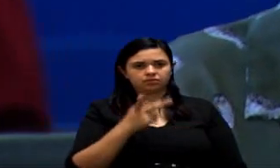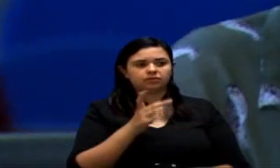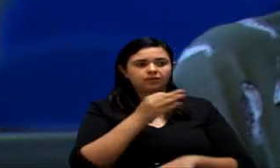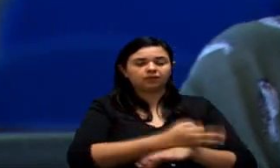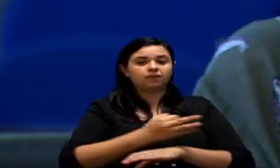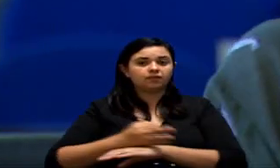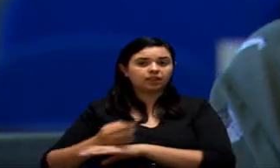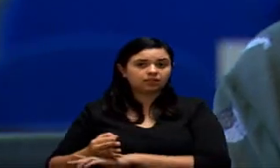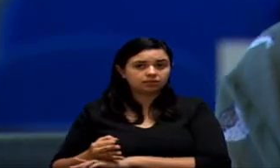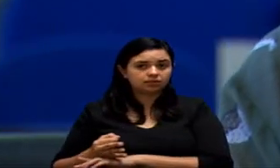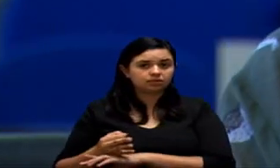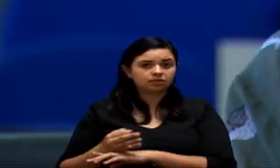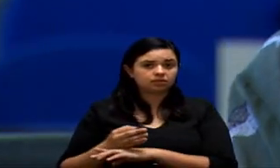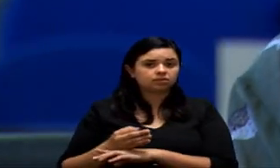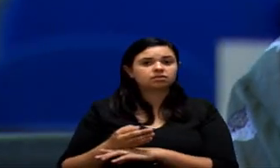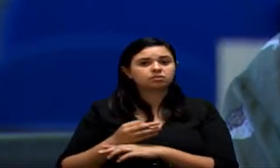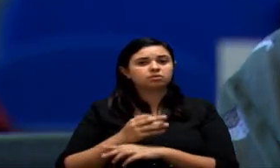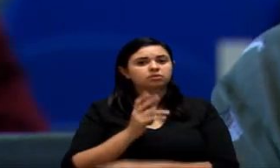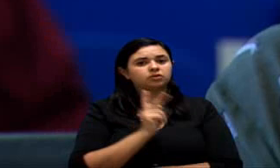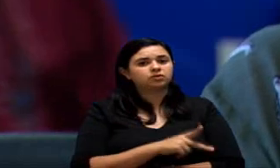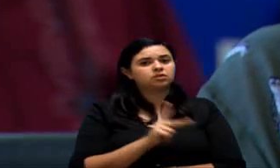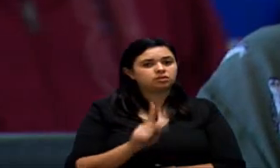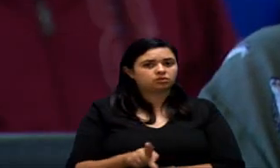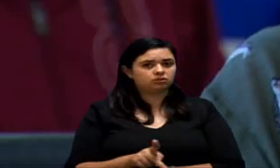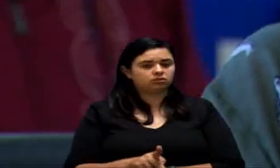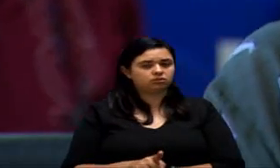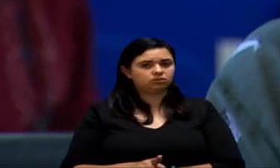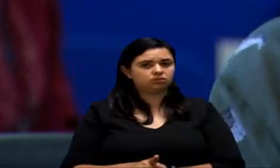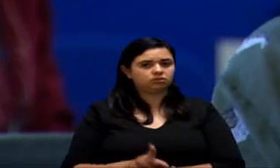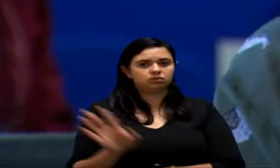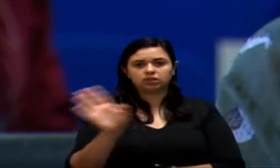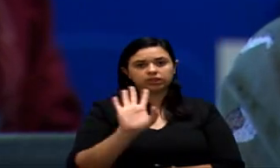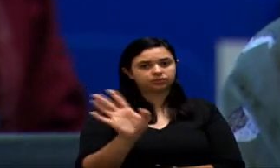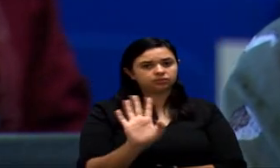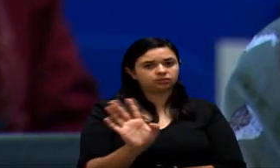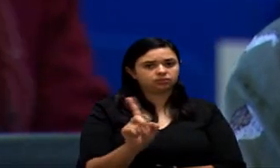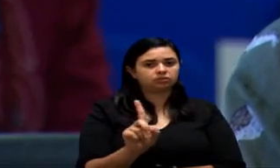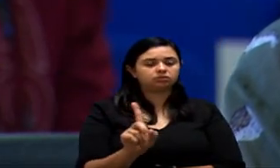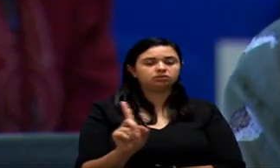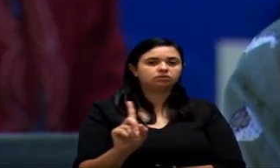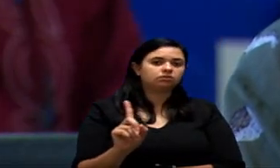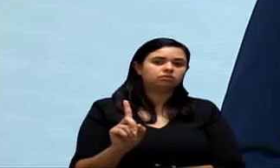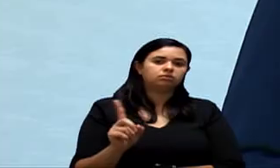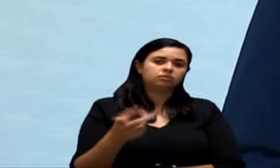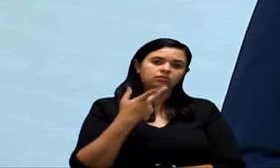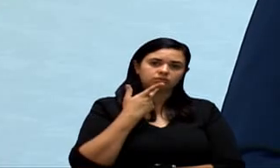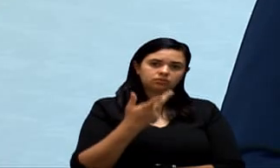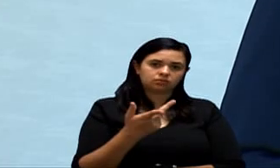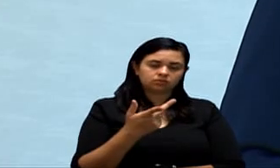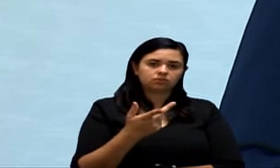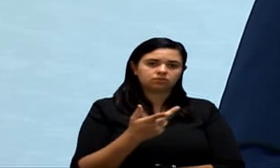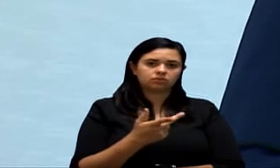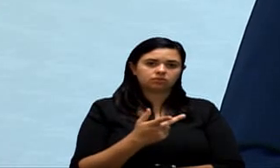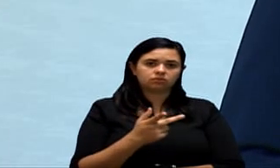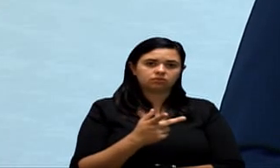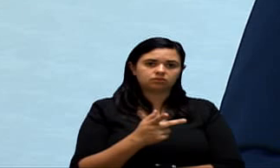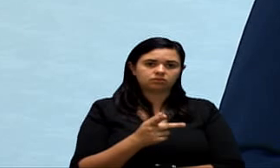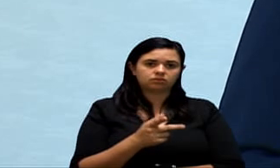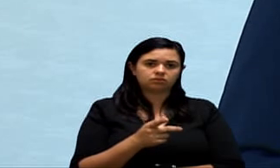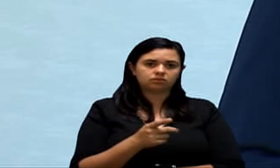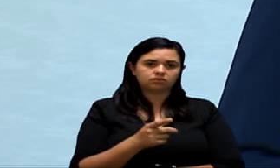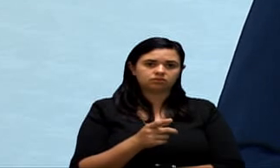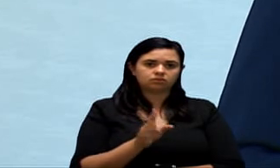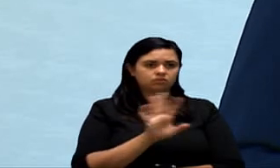professores, né, que daí tem duas questões. Não, ele fala de todos os